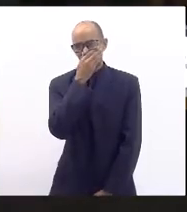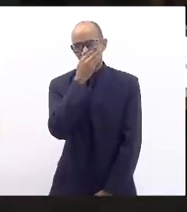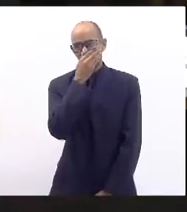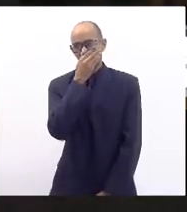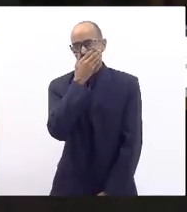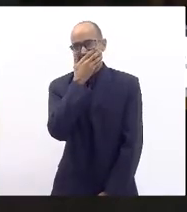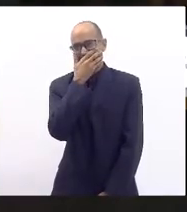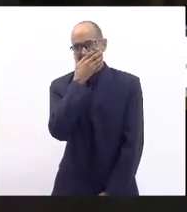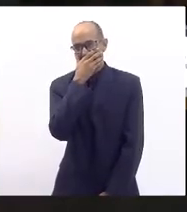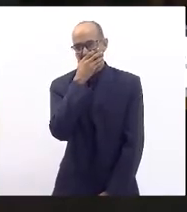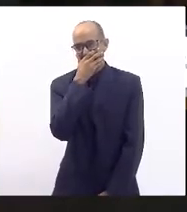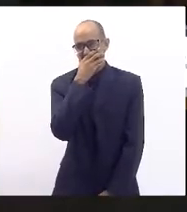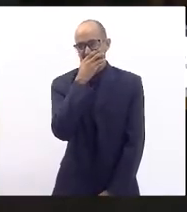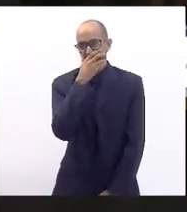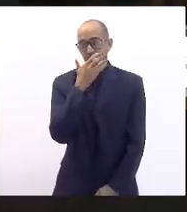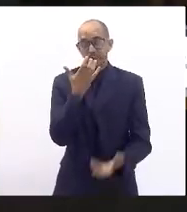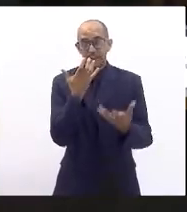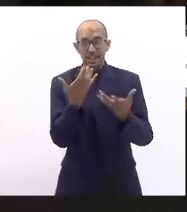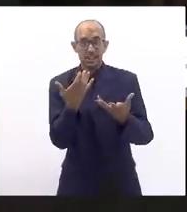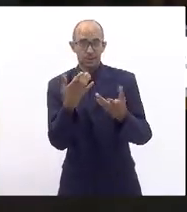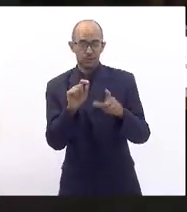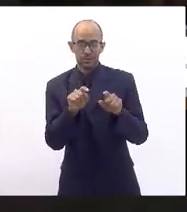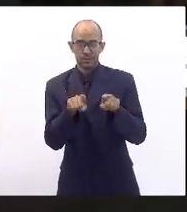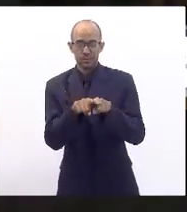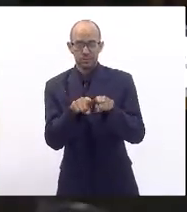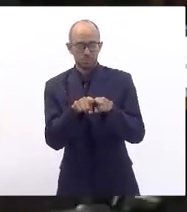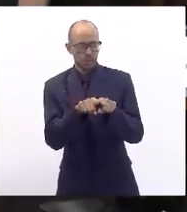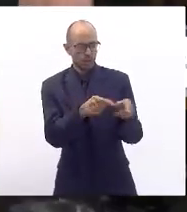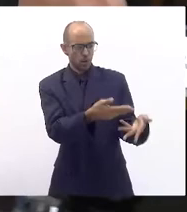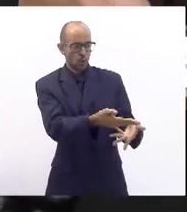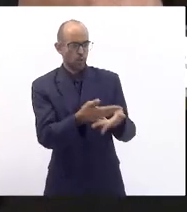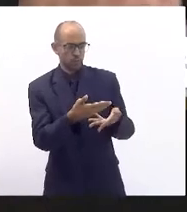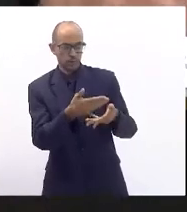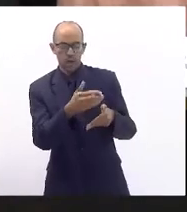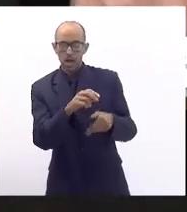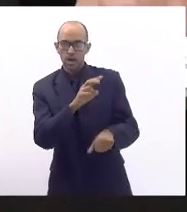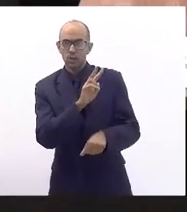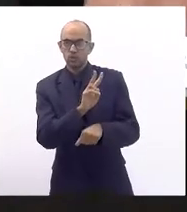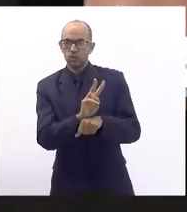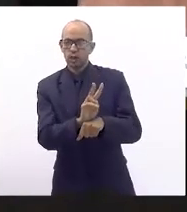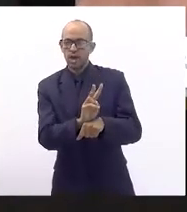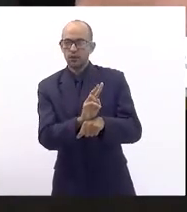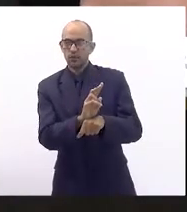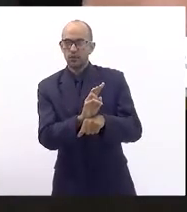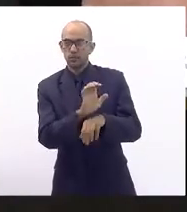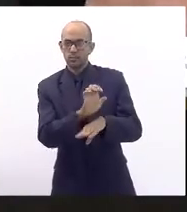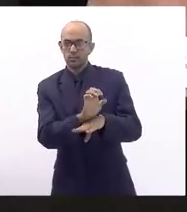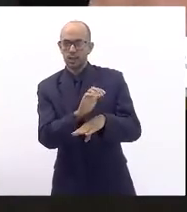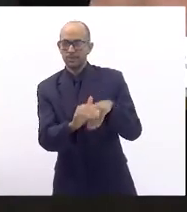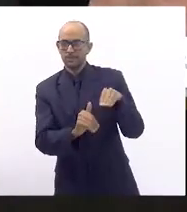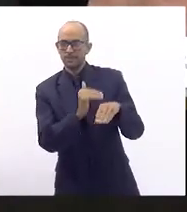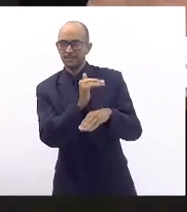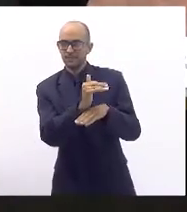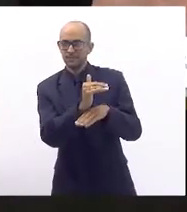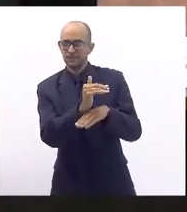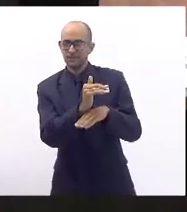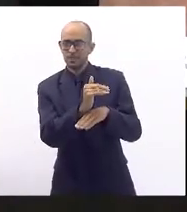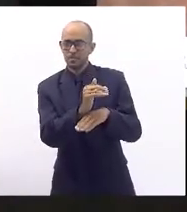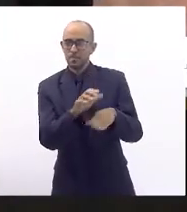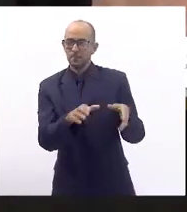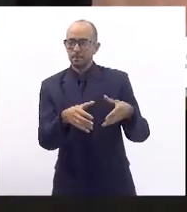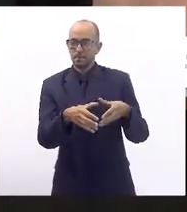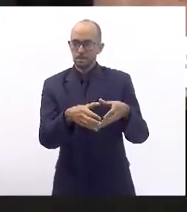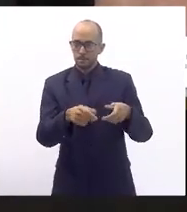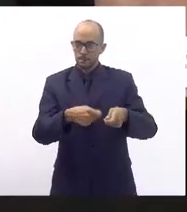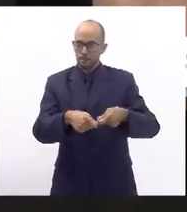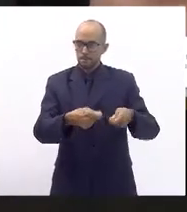Eu quero convidar o chefe do estado-maior do Comando Militar do Leste